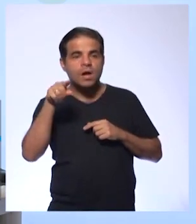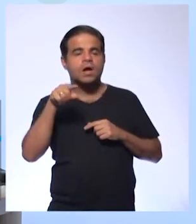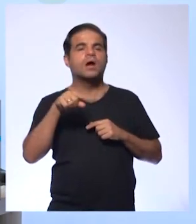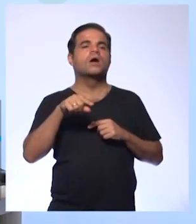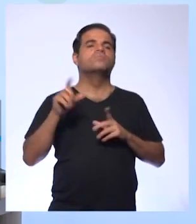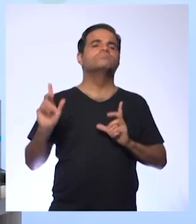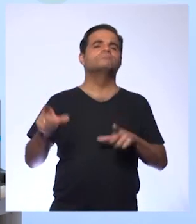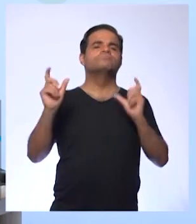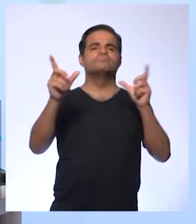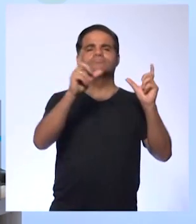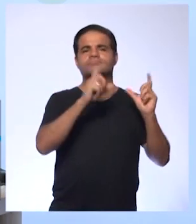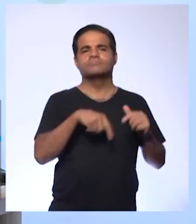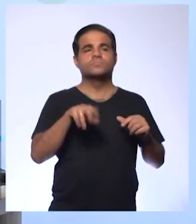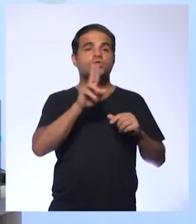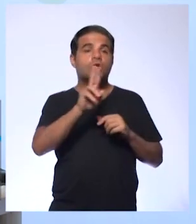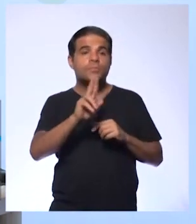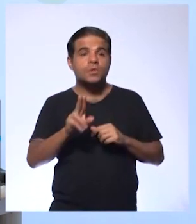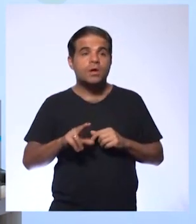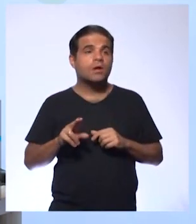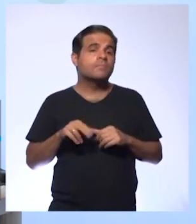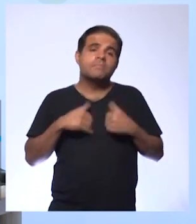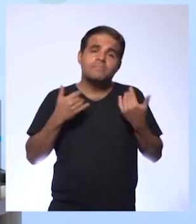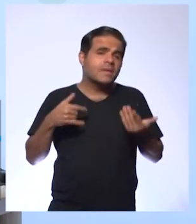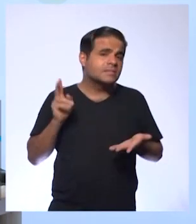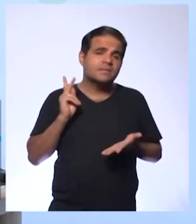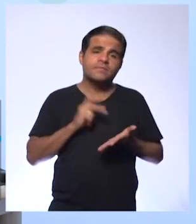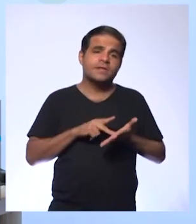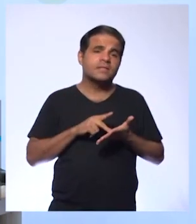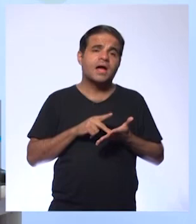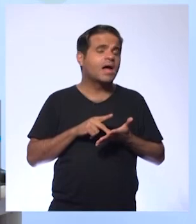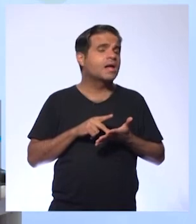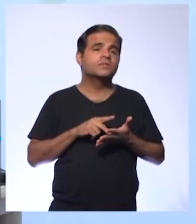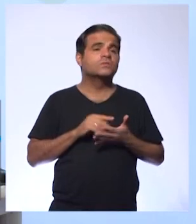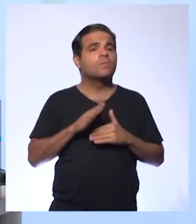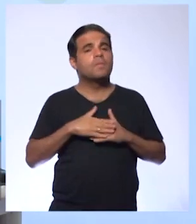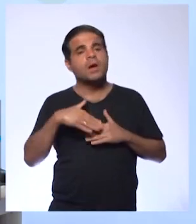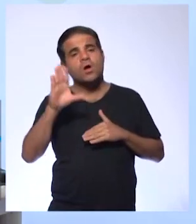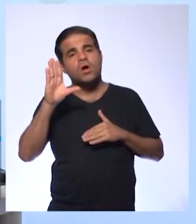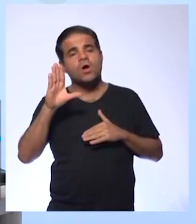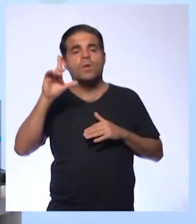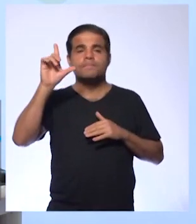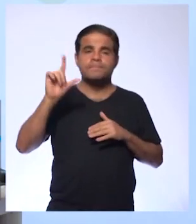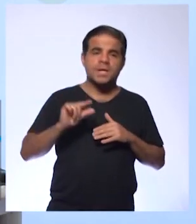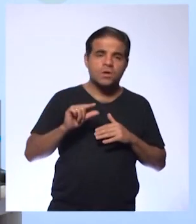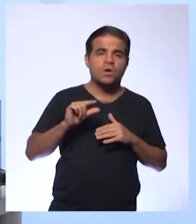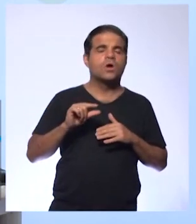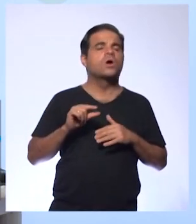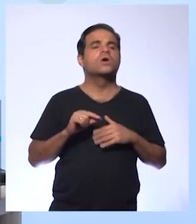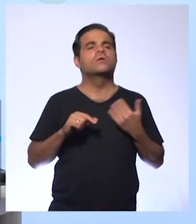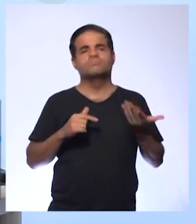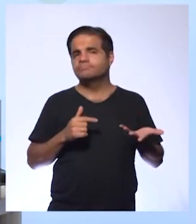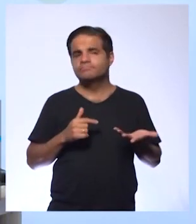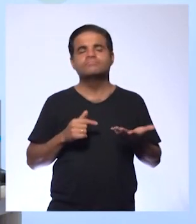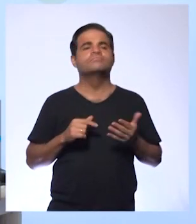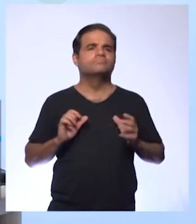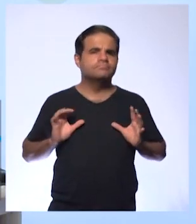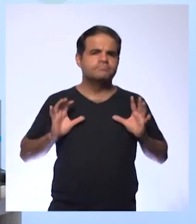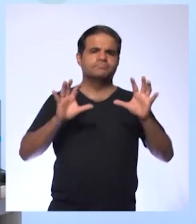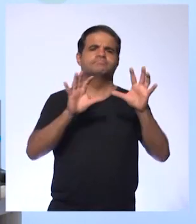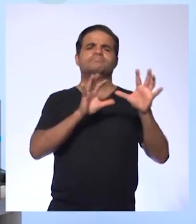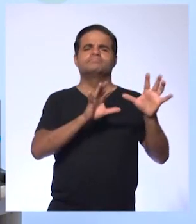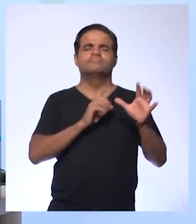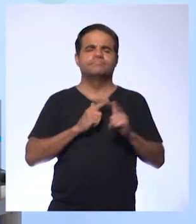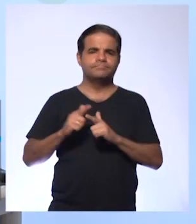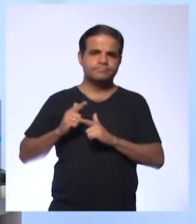são, né, denominações diferentes, mas que na realidade, né, com maior ou menor intensidade, acaba atingindo aí problemas